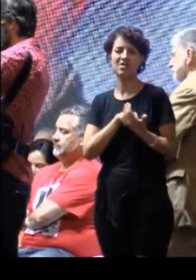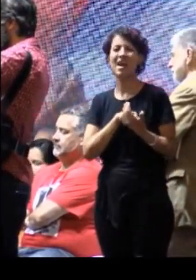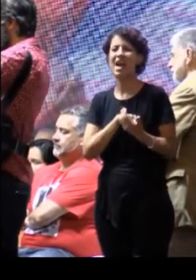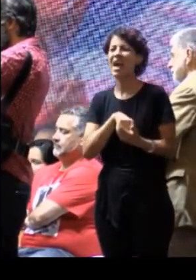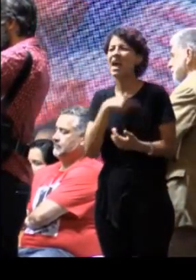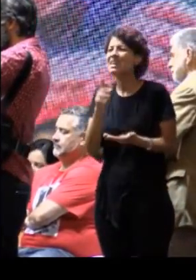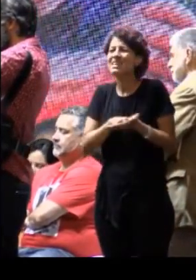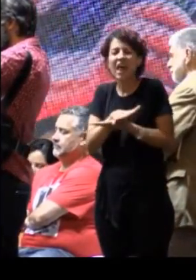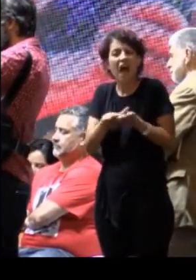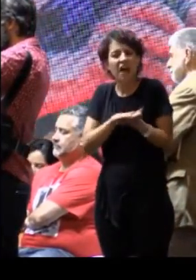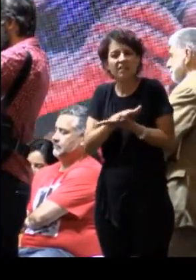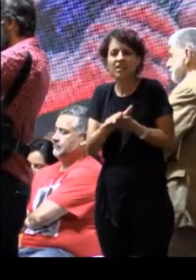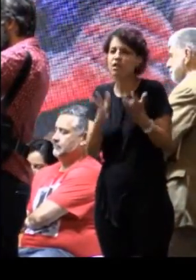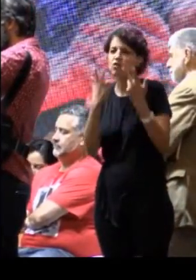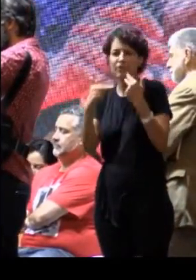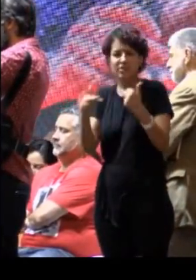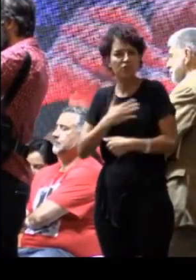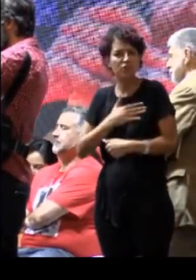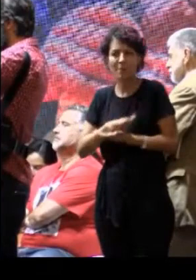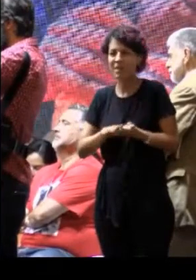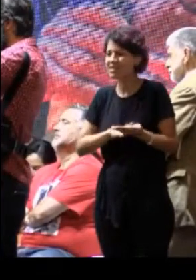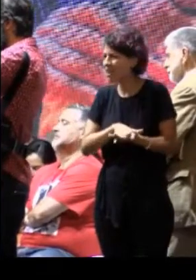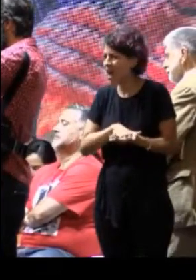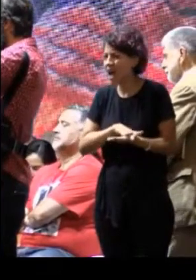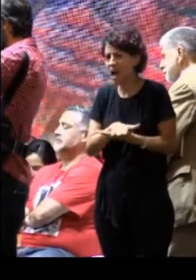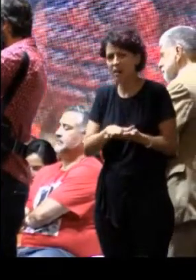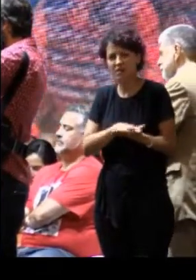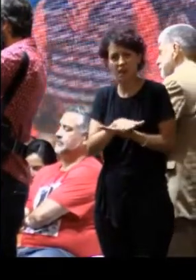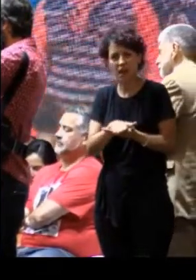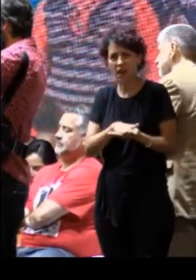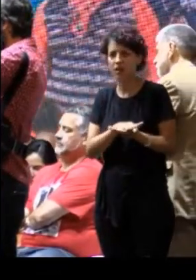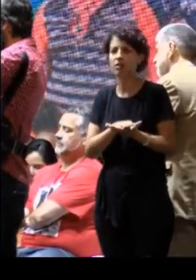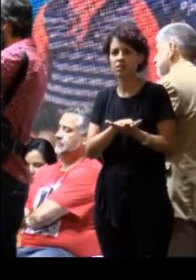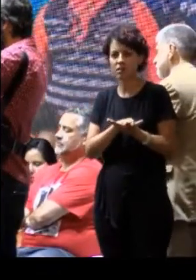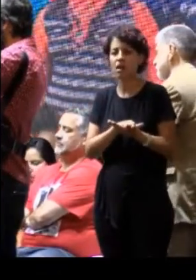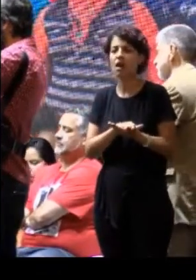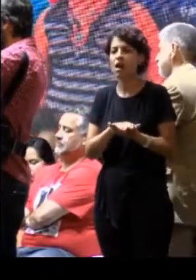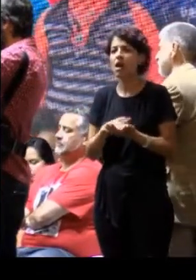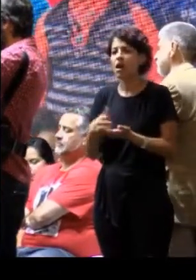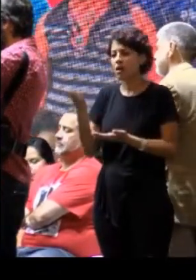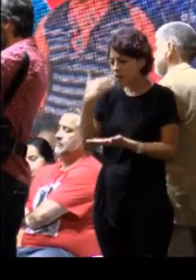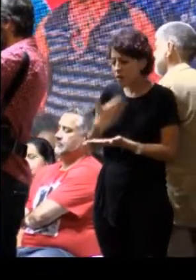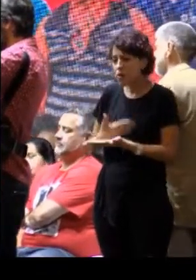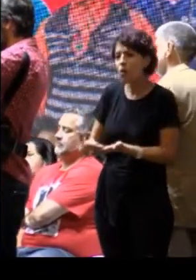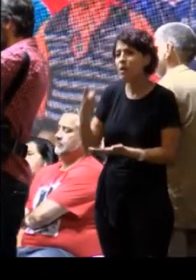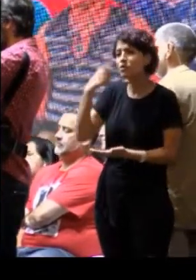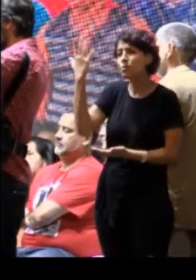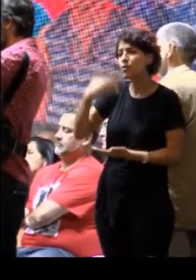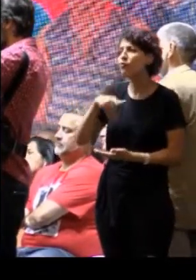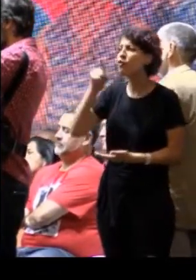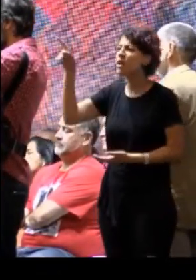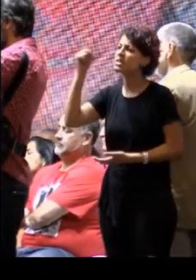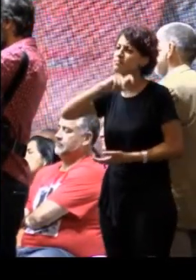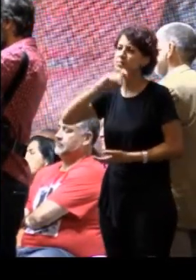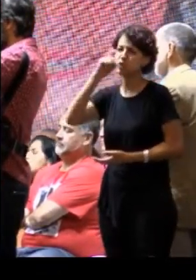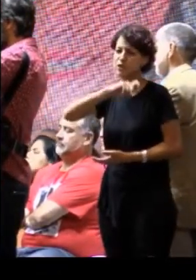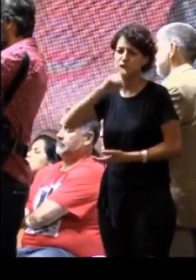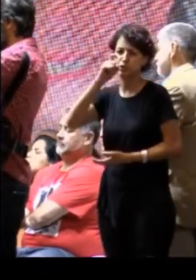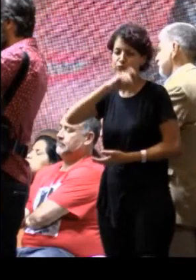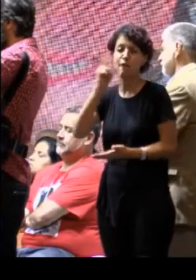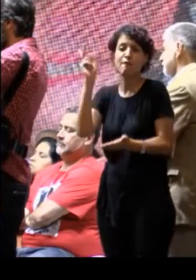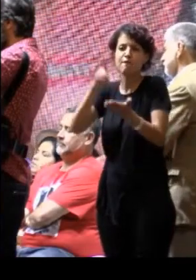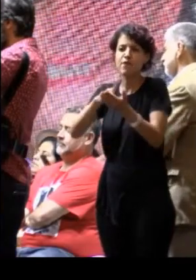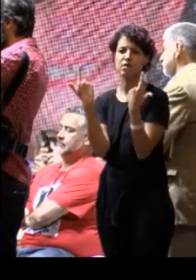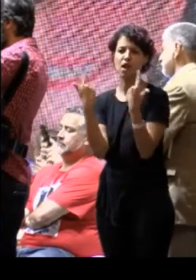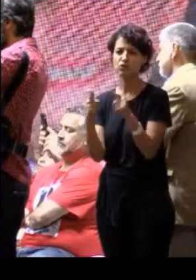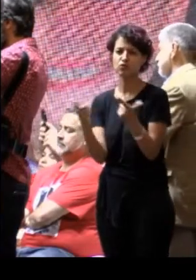foi novidade para mim, porque desde o começo a gente provou que eles estavam mentindo, que eles não estavam dizendo a